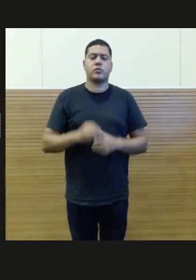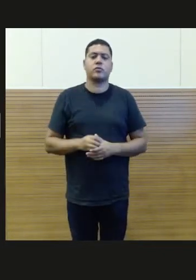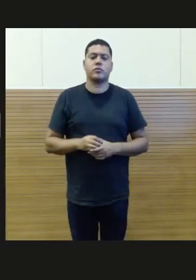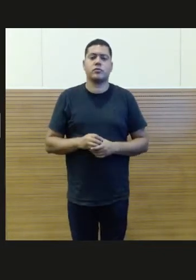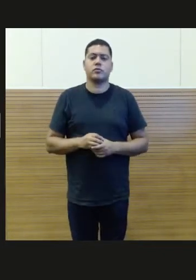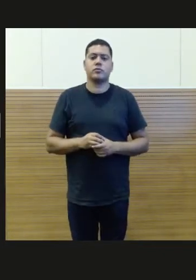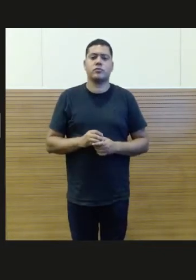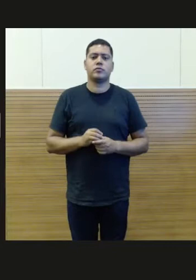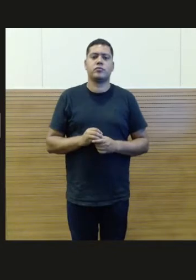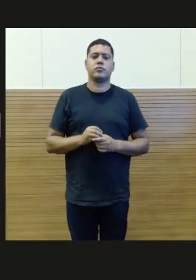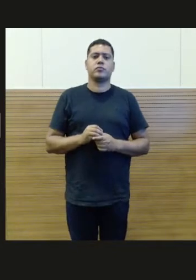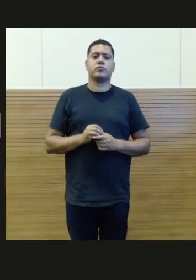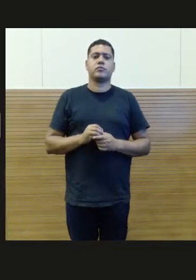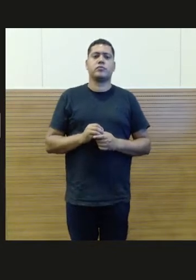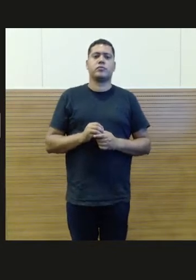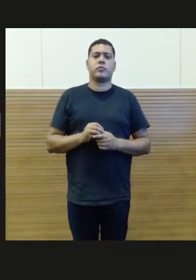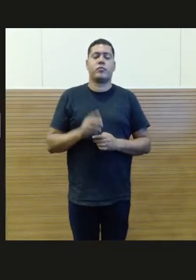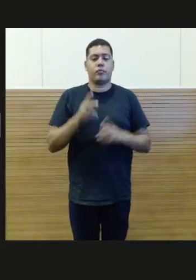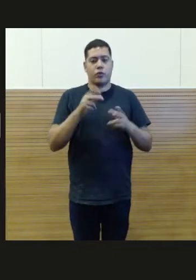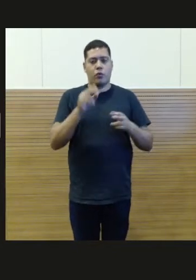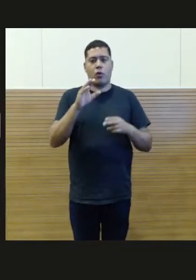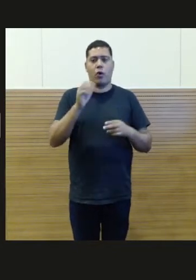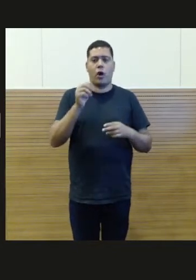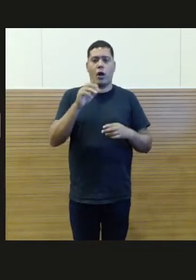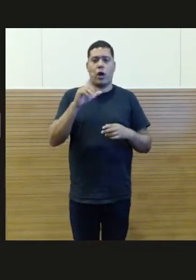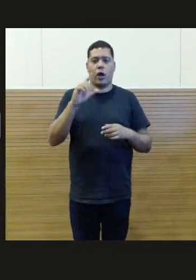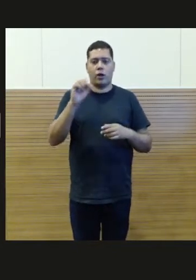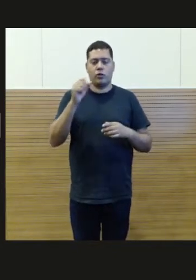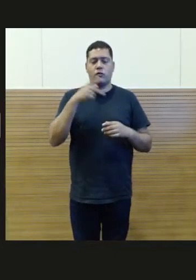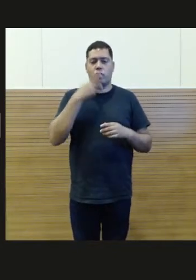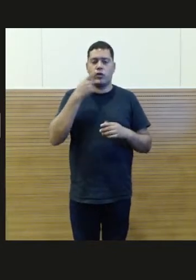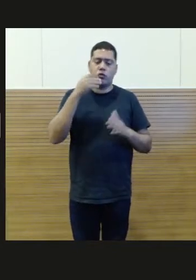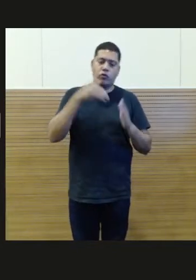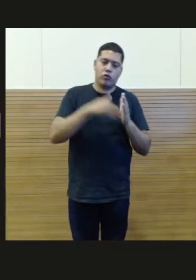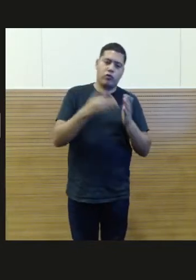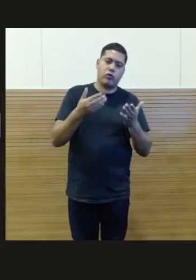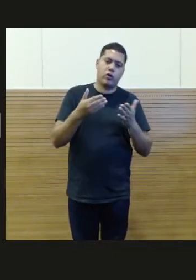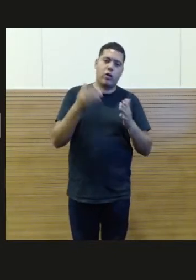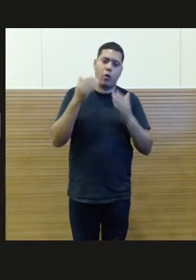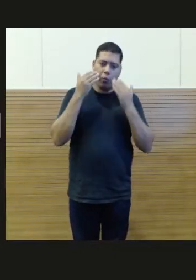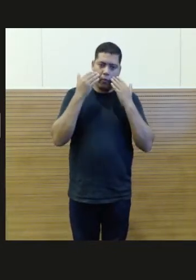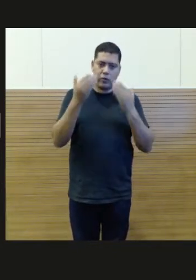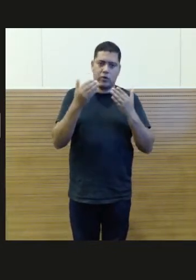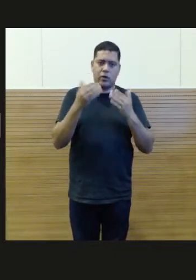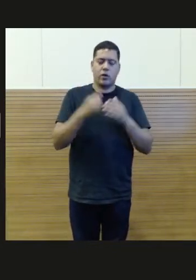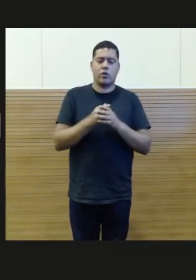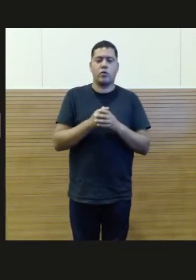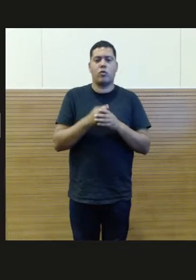Como o Carlos fez no final da sua apresentação, suas recomendações são para pratos